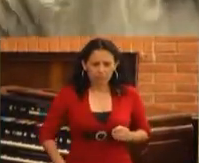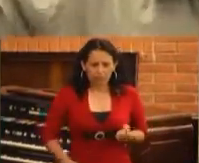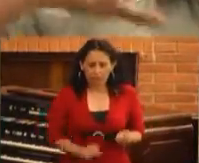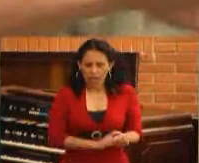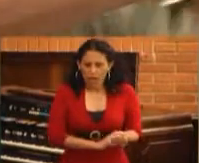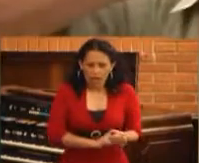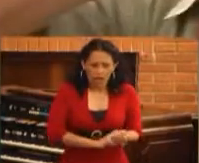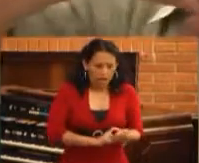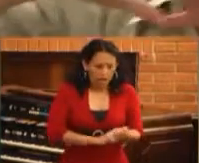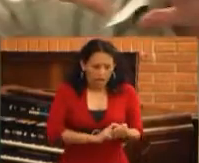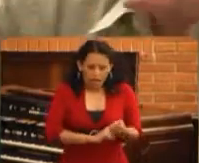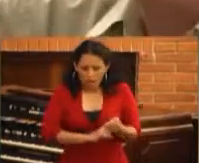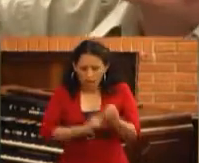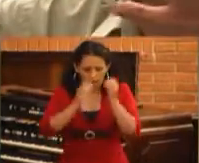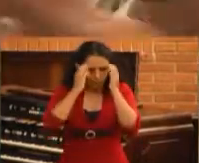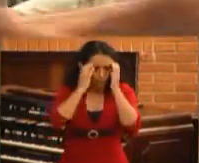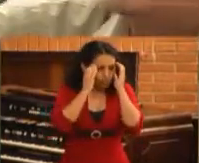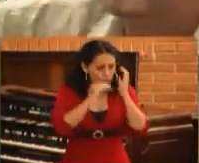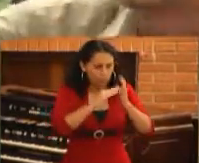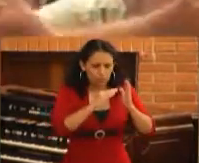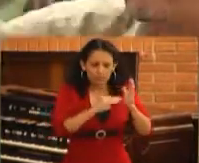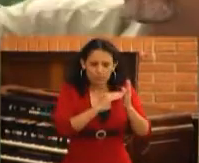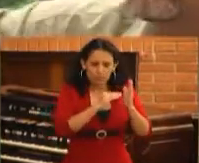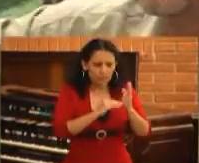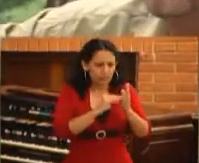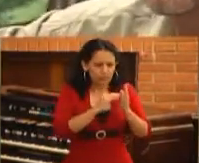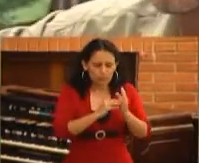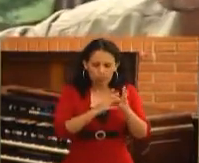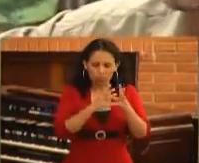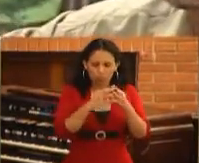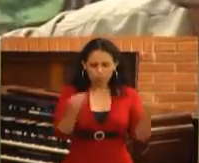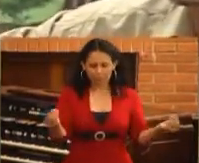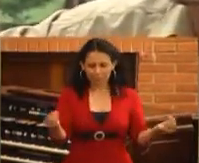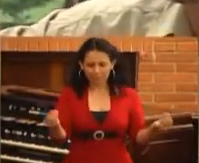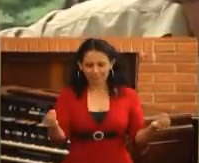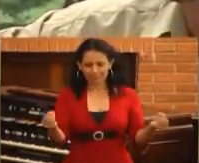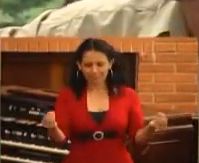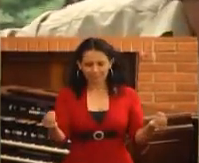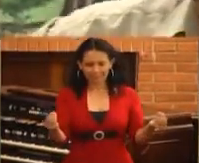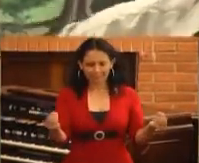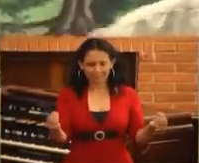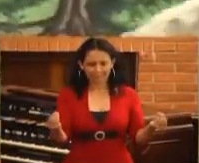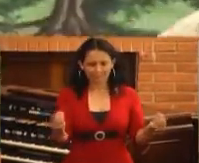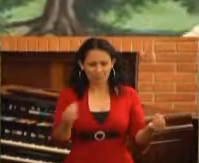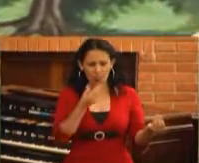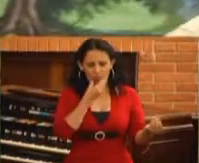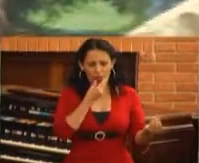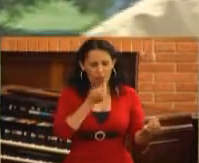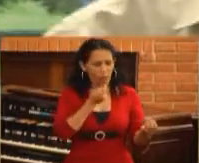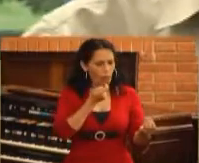botou na... Tudo que tinha de pagamento, tudo desapareceu.